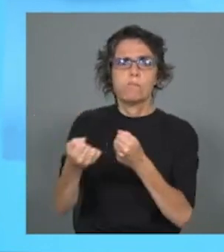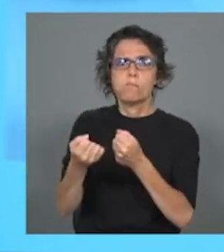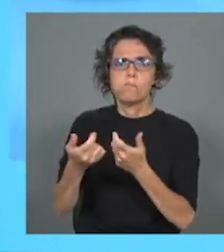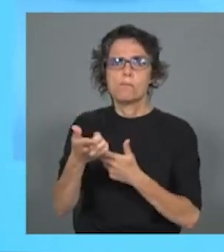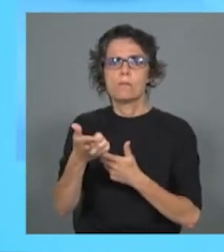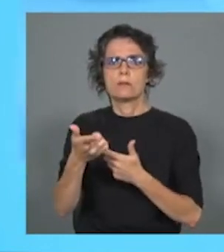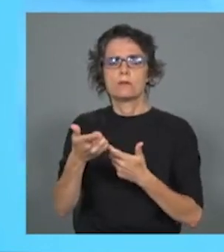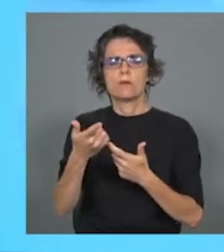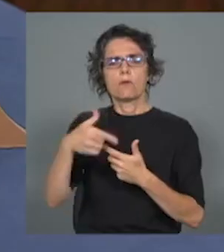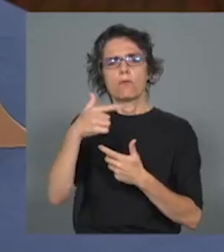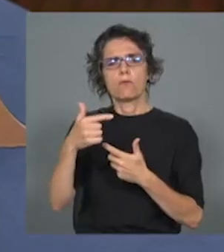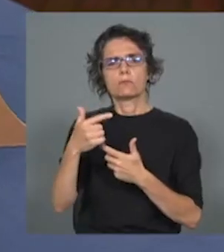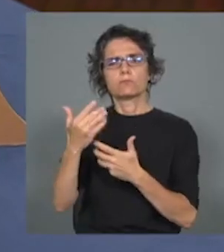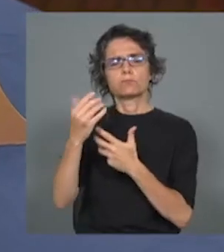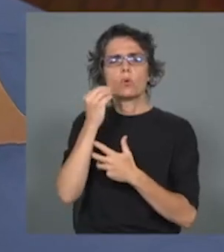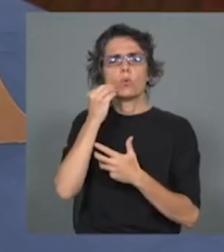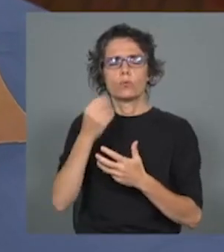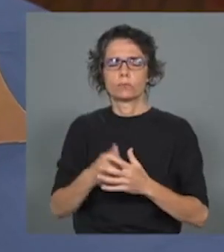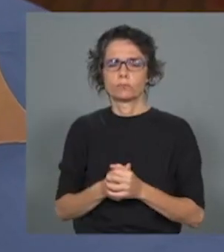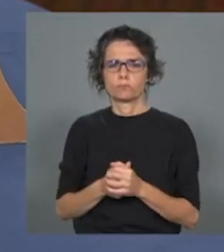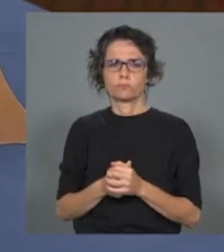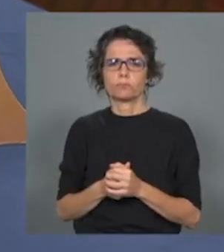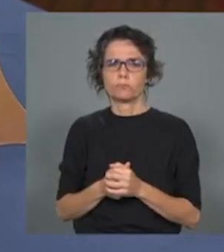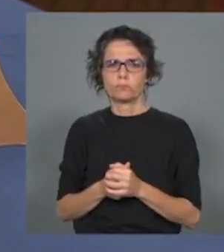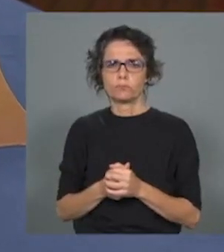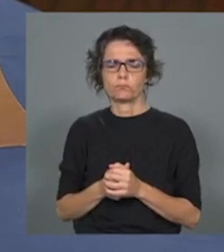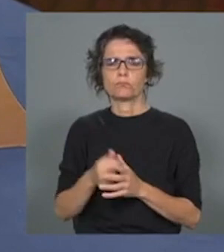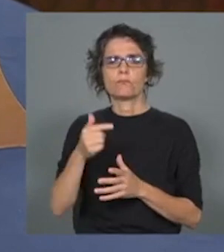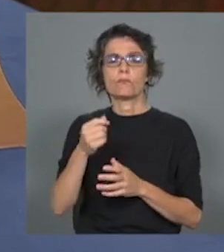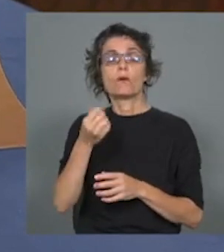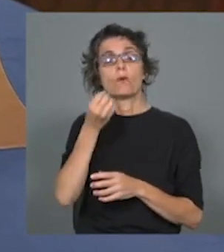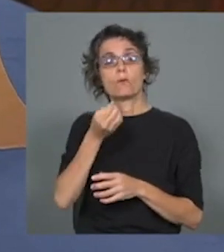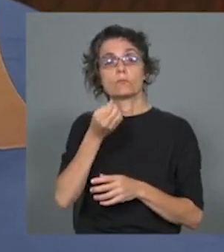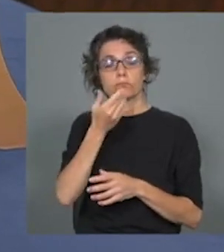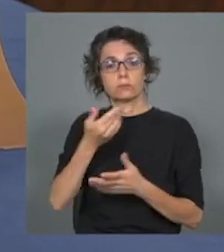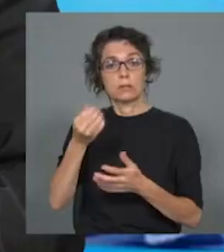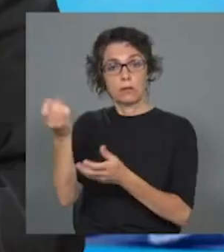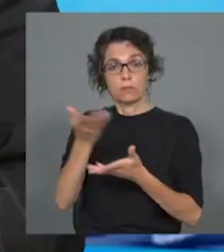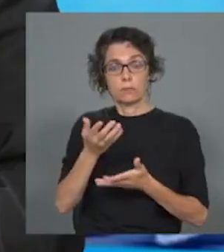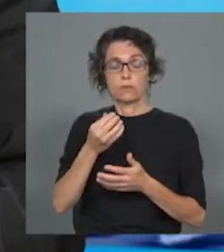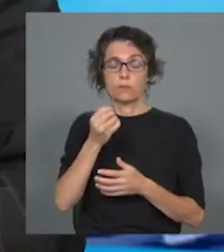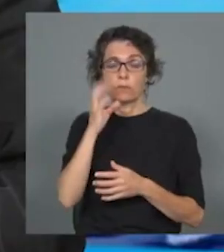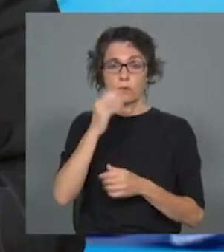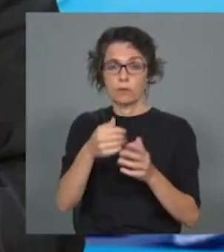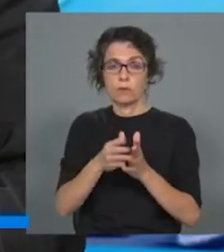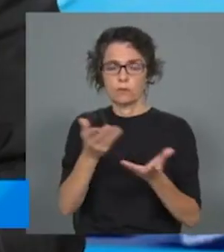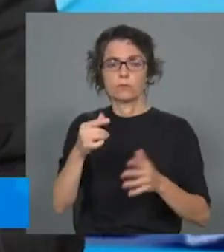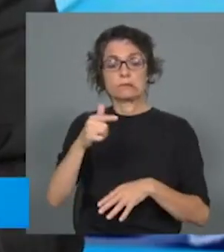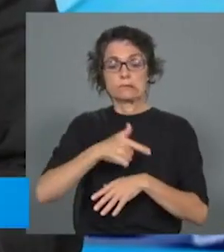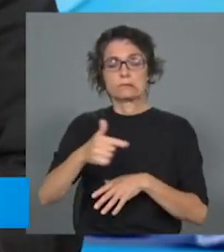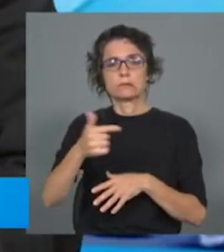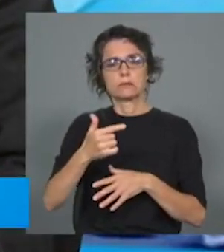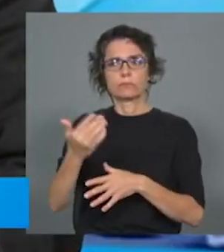Que homenagem lhes é devida? Obrigado pelo convite, muito boa tarde a todos. Este é o tempo, como dizes e bem, da